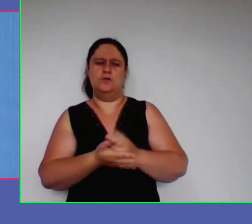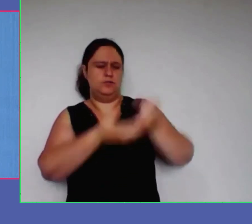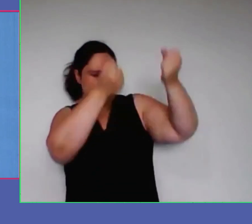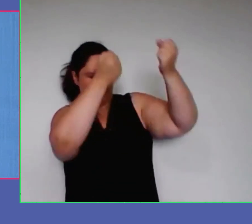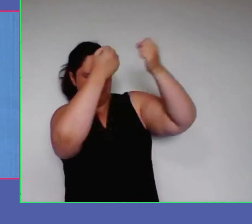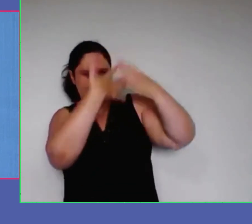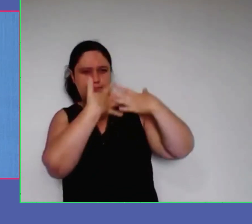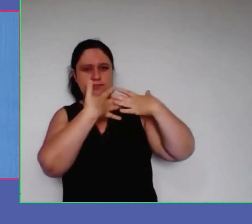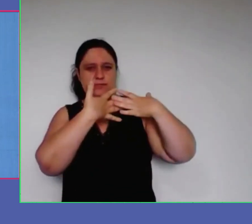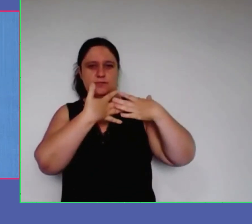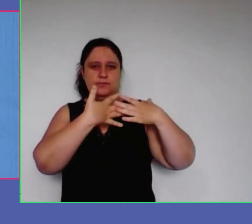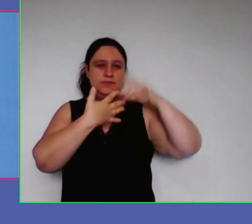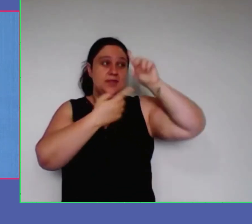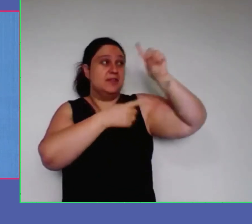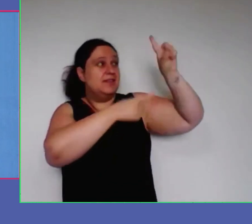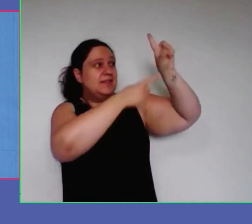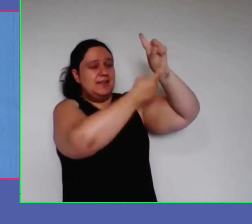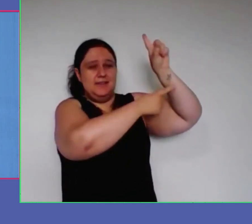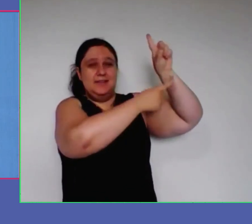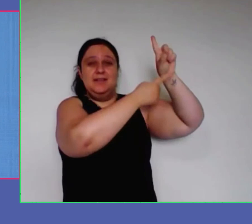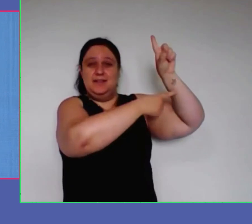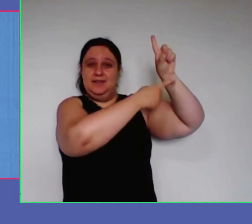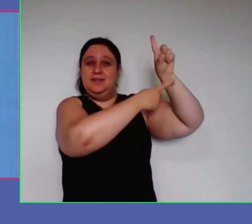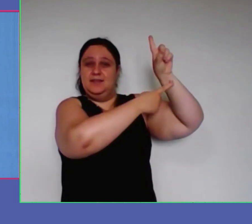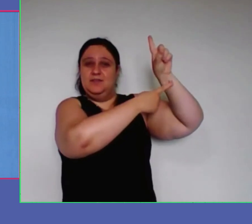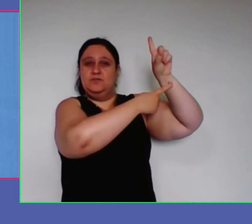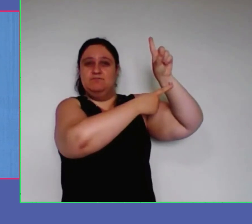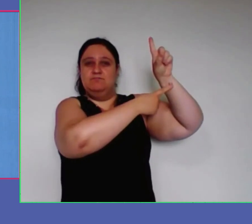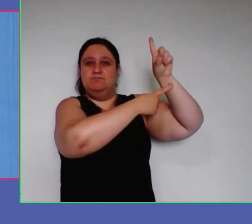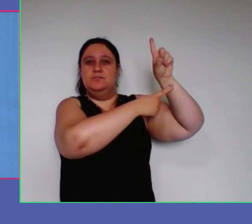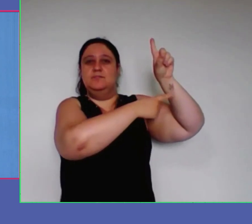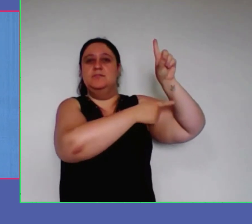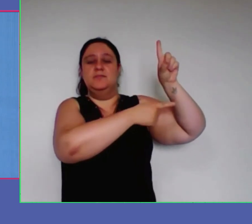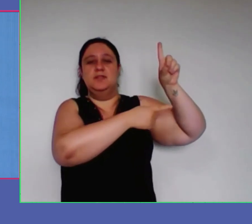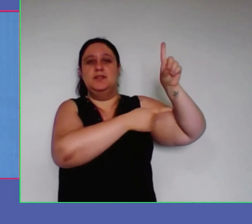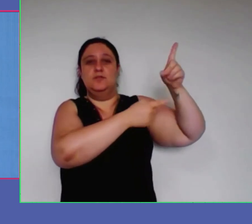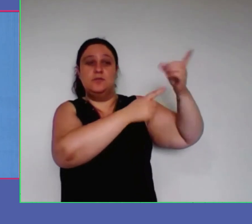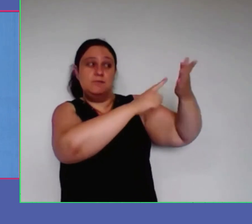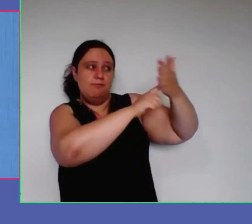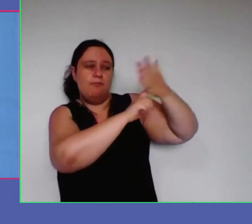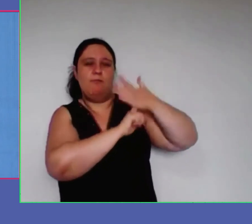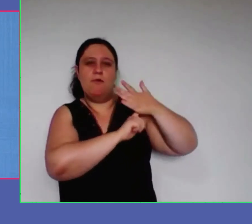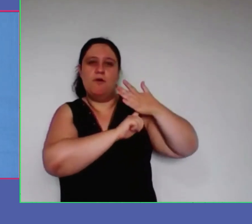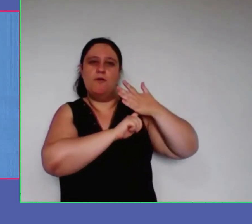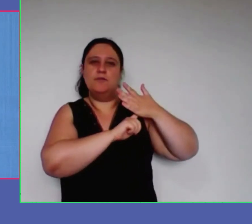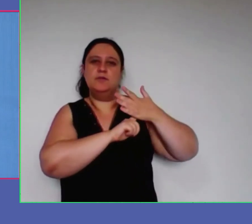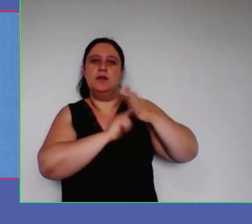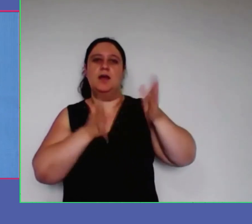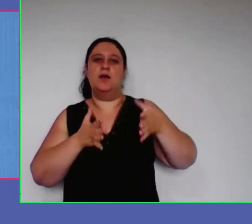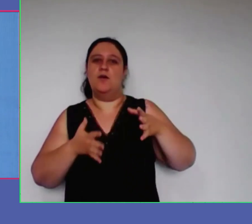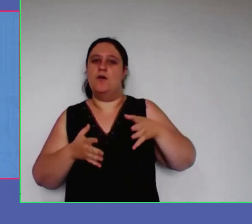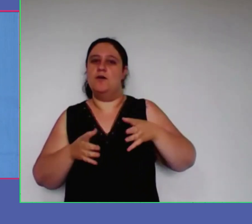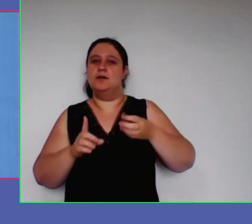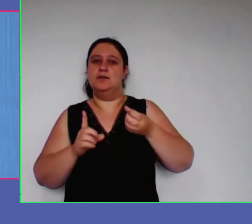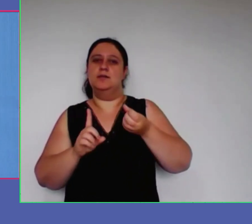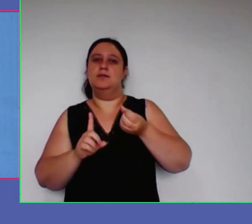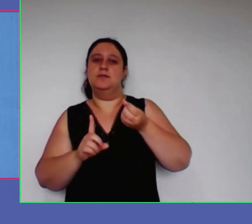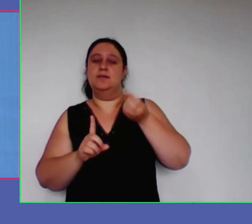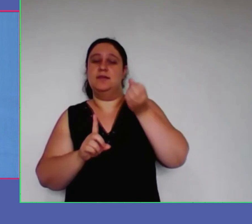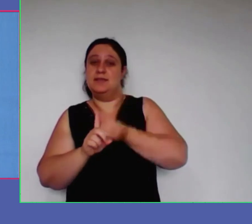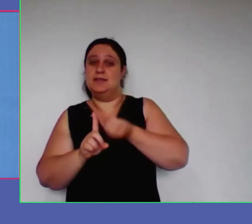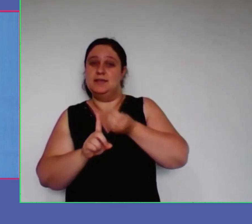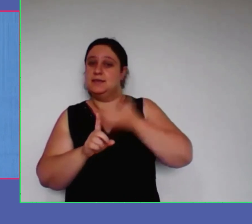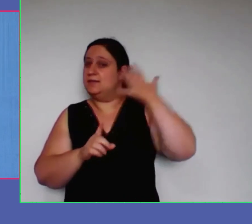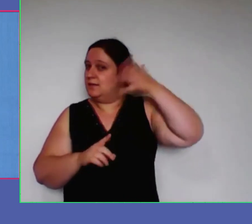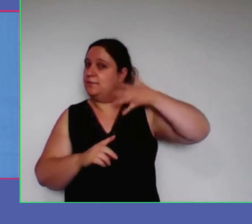desejo que está no coração dele, irmãos, possa, através da palavra desse semestre, ele possa ter realmente em todos os